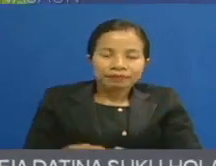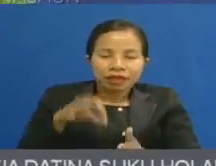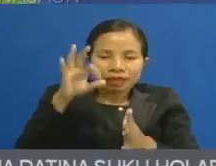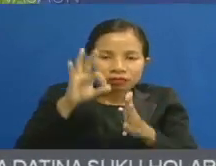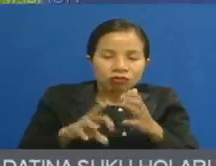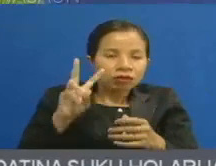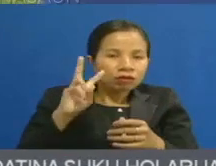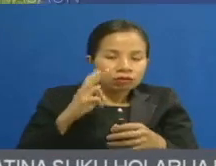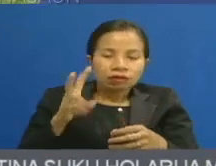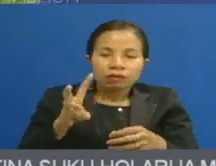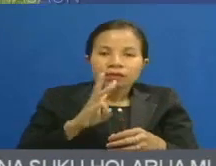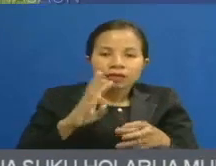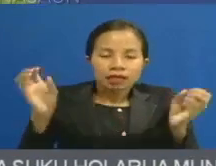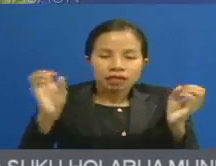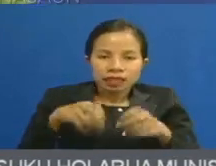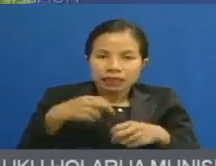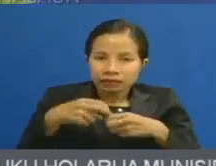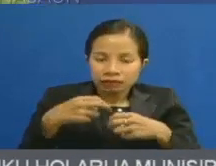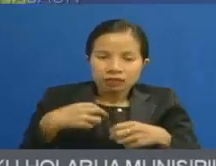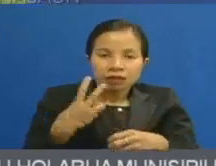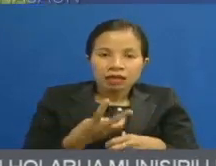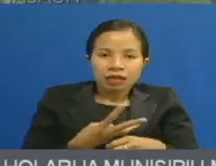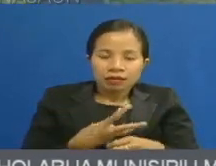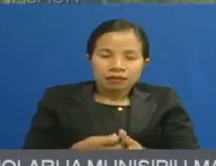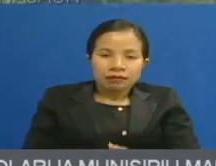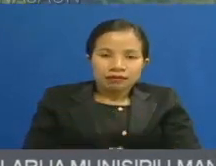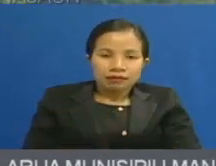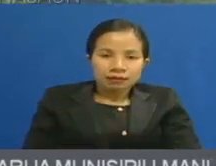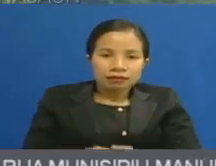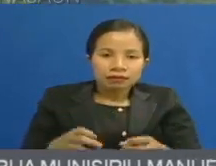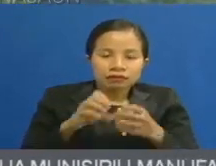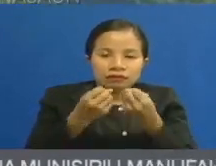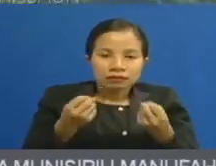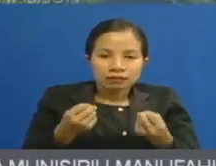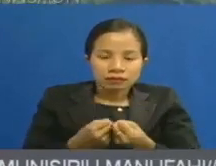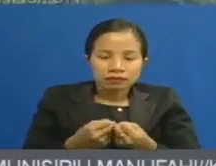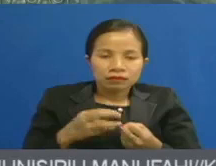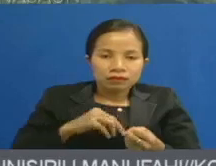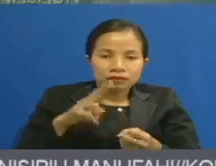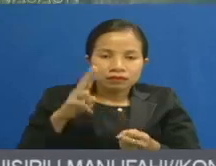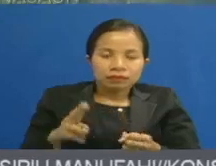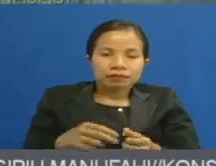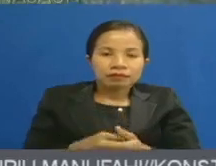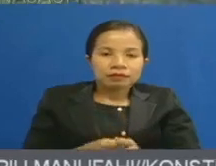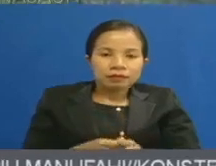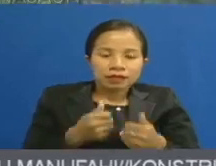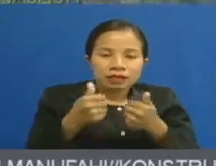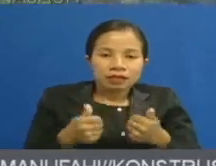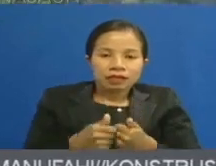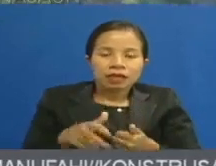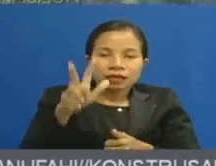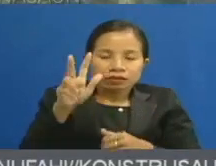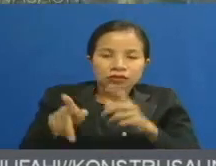mos bela iha. Isso sarbami idane. Suku Manunu e aldeia Aileu. Mamalau no musuka ho